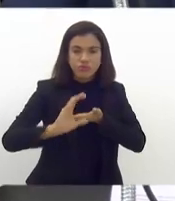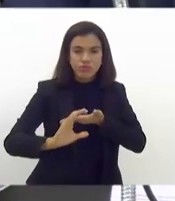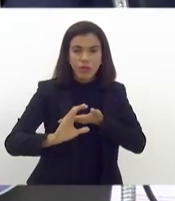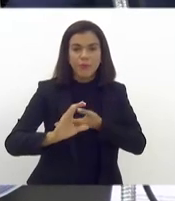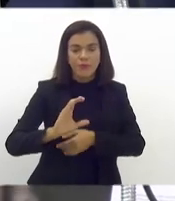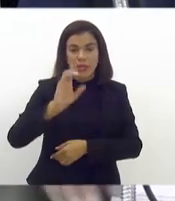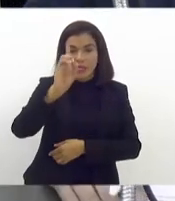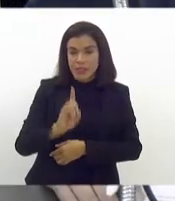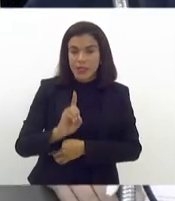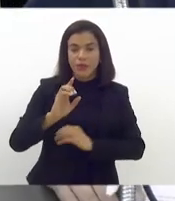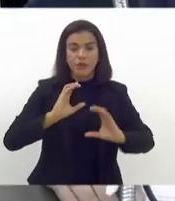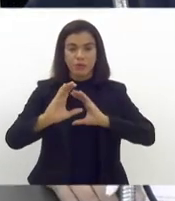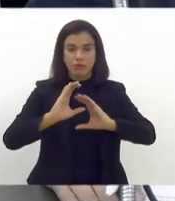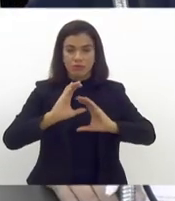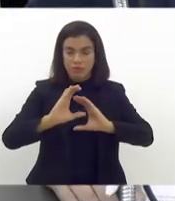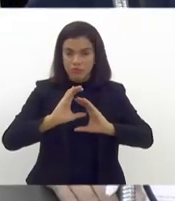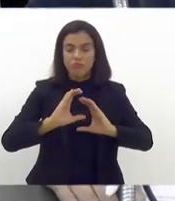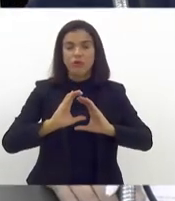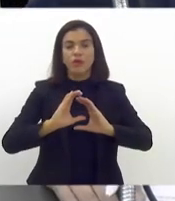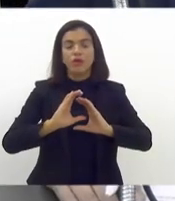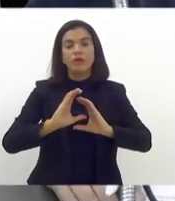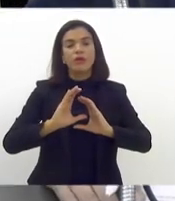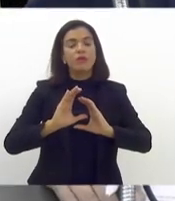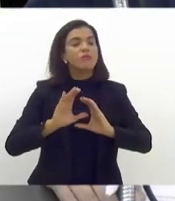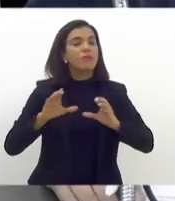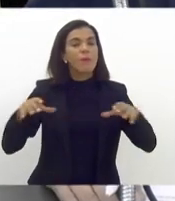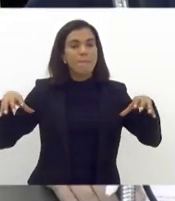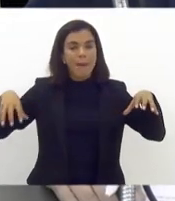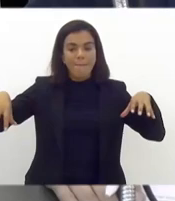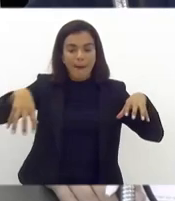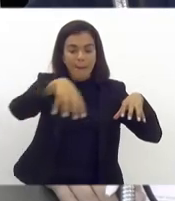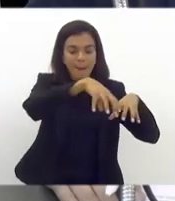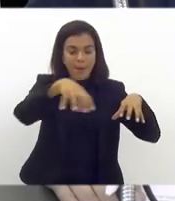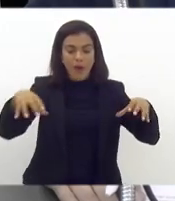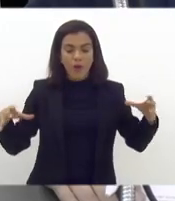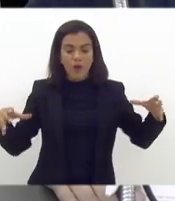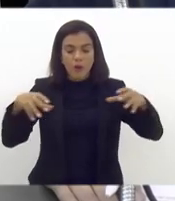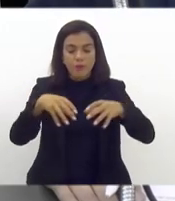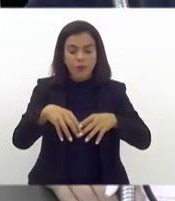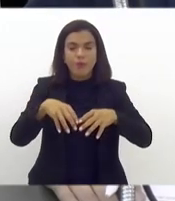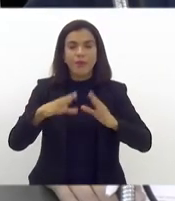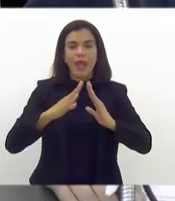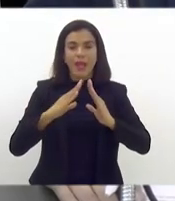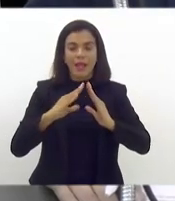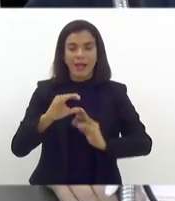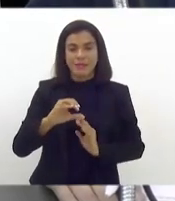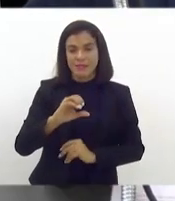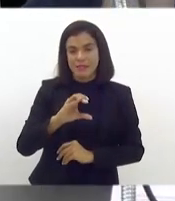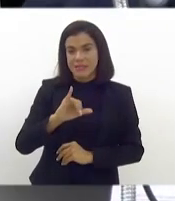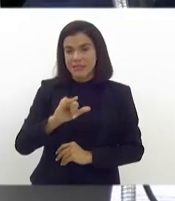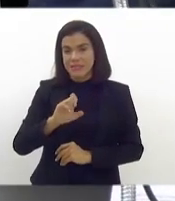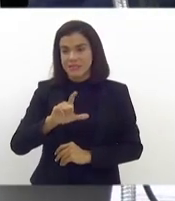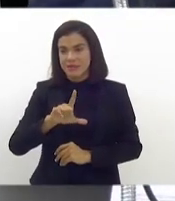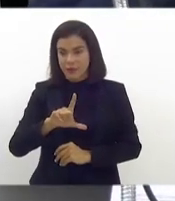das diretorias de comunicação dos órgãos e passando para a Casa Civil. Ou seja, se nós